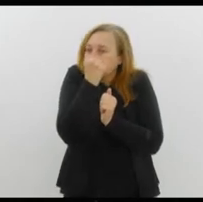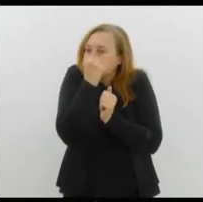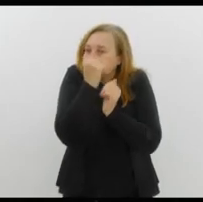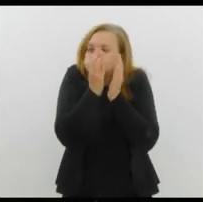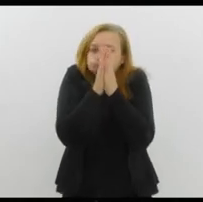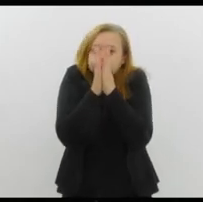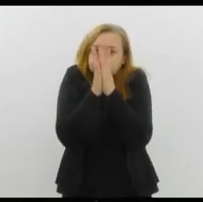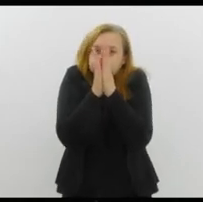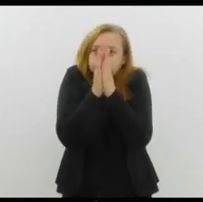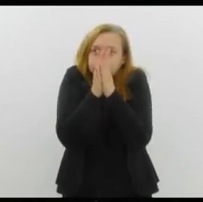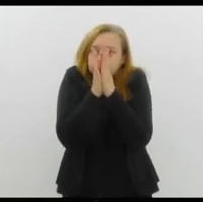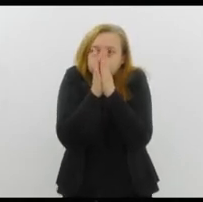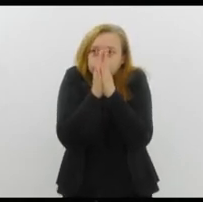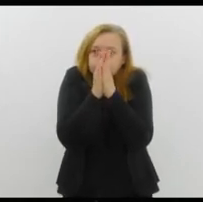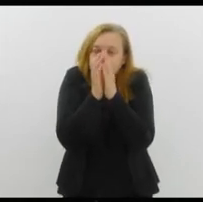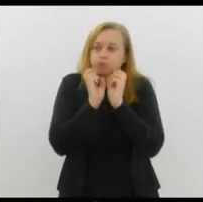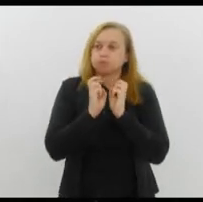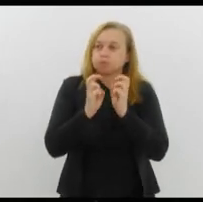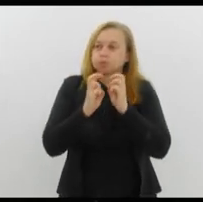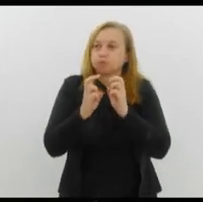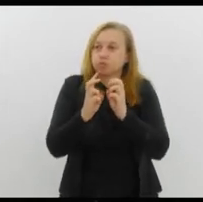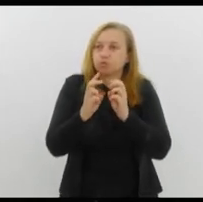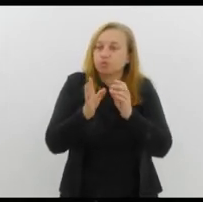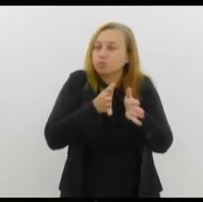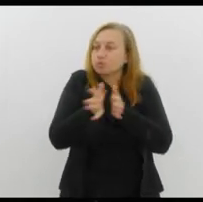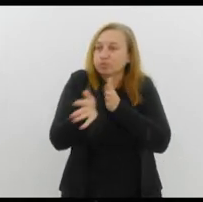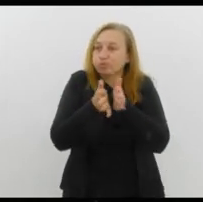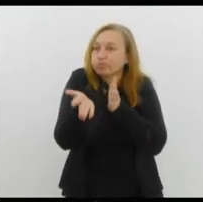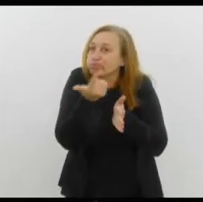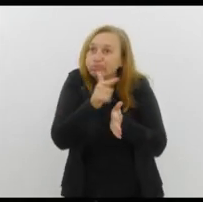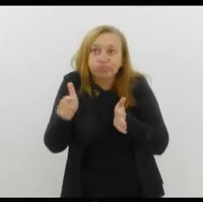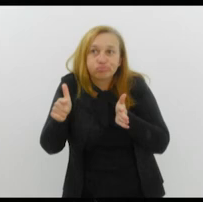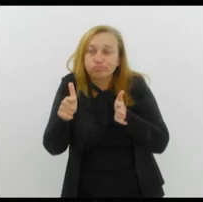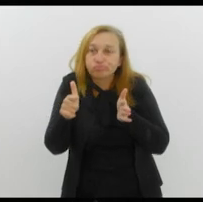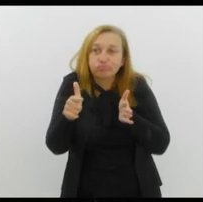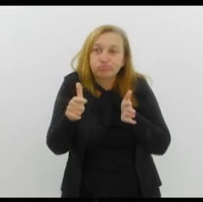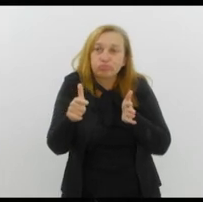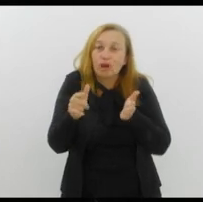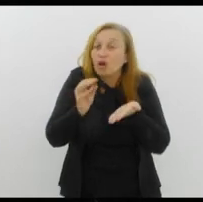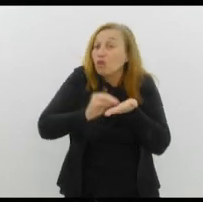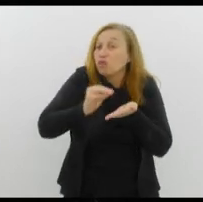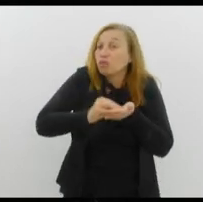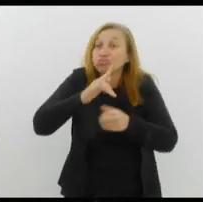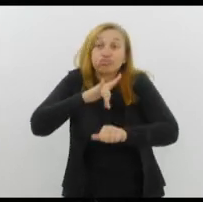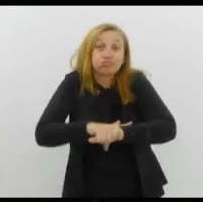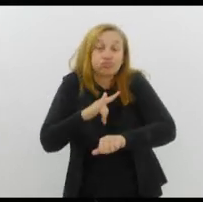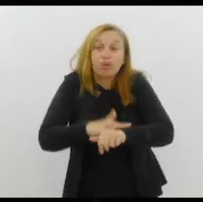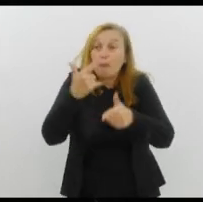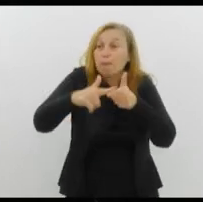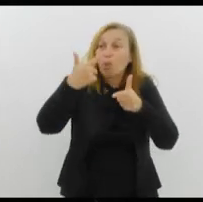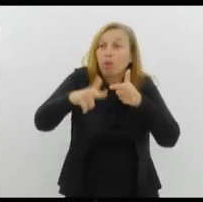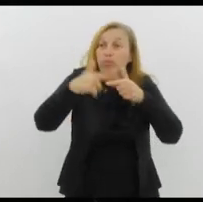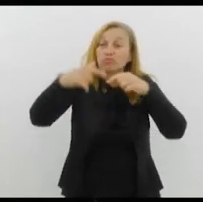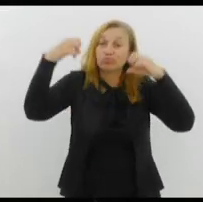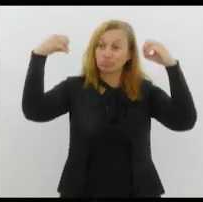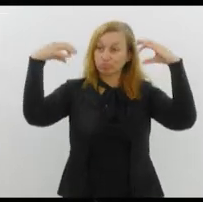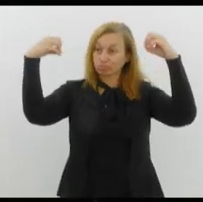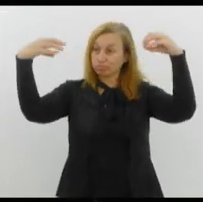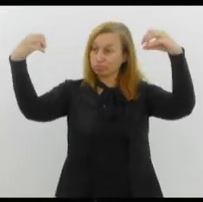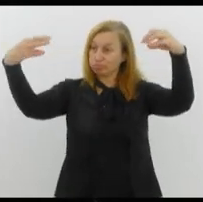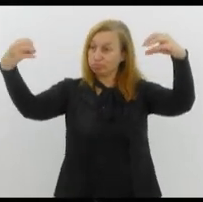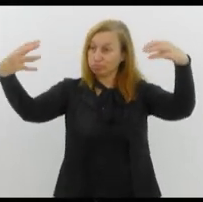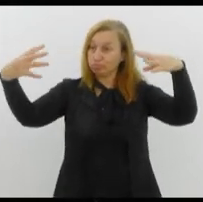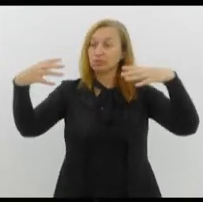sem segurança, falta de acessibilidade e sinalização, falta de banheiro, problemas de iluminação nas estações e no